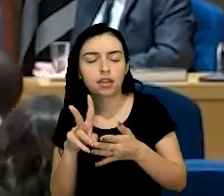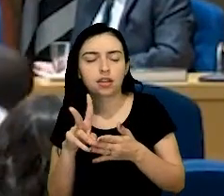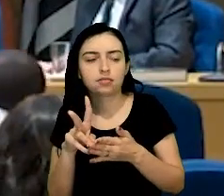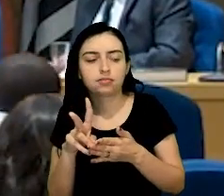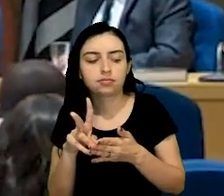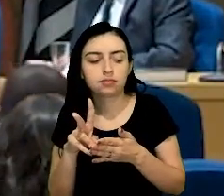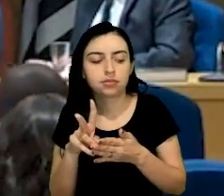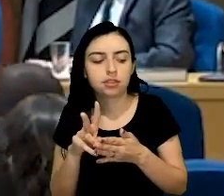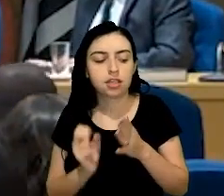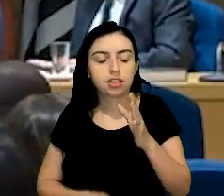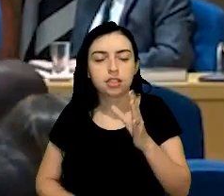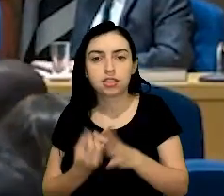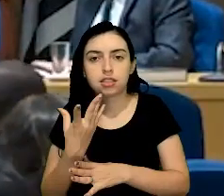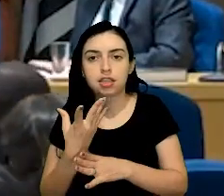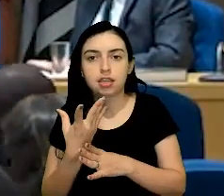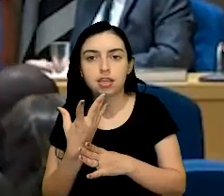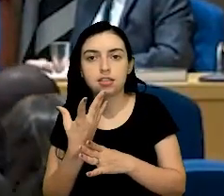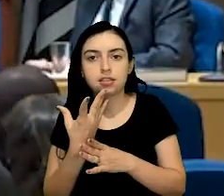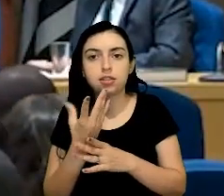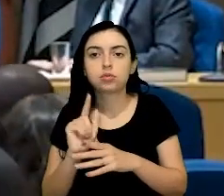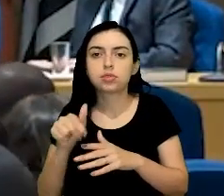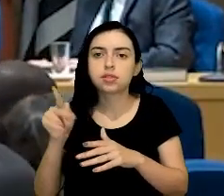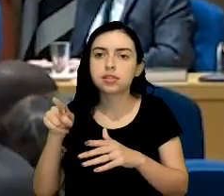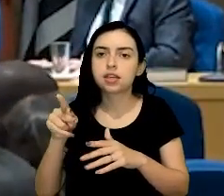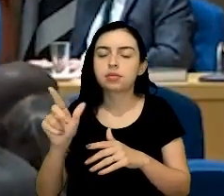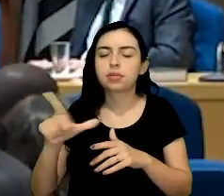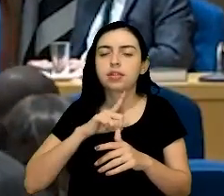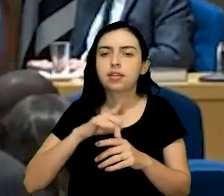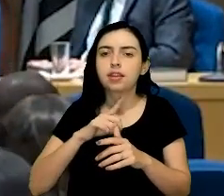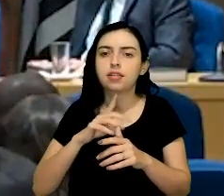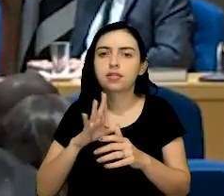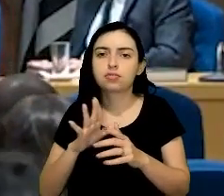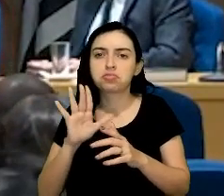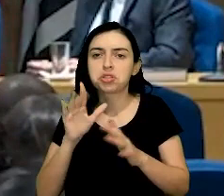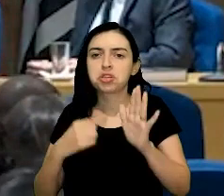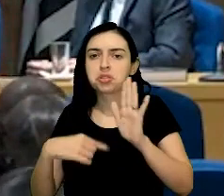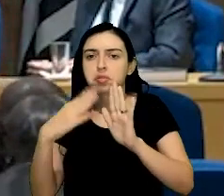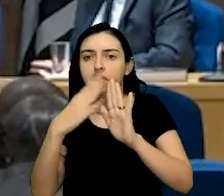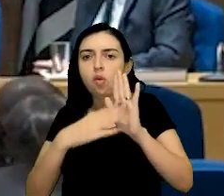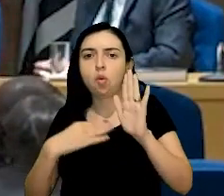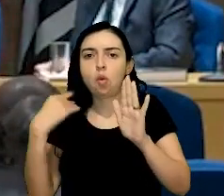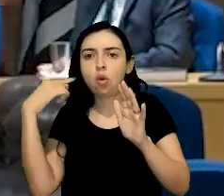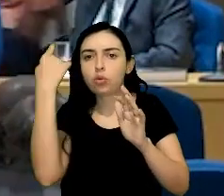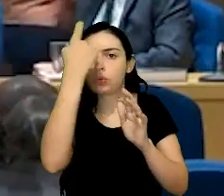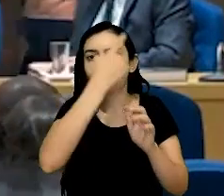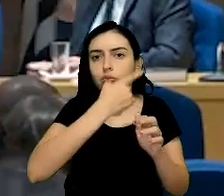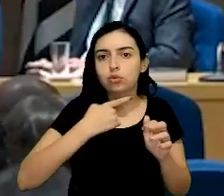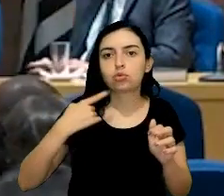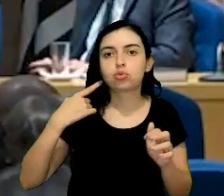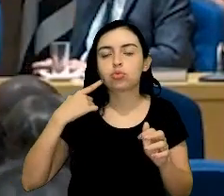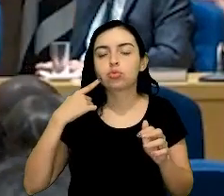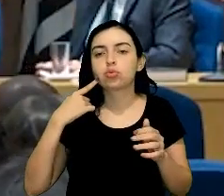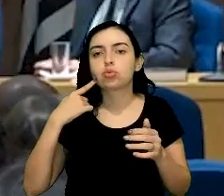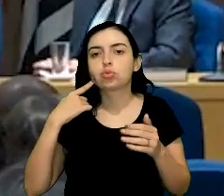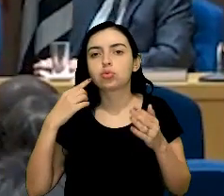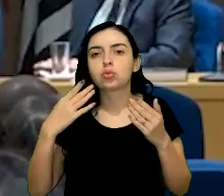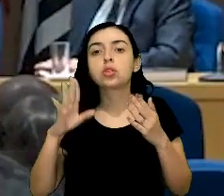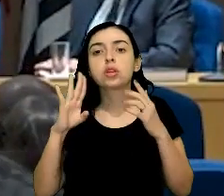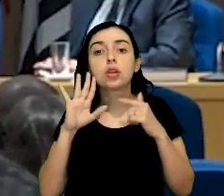produções, elas sempre terão faces, né, rostos que mostram